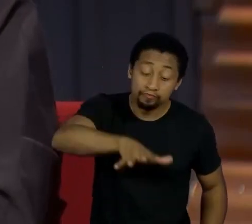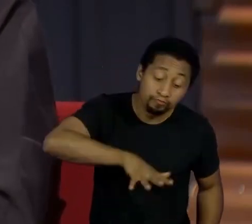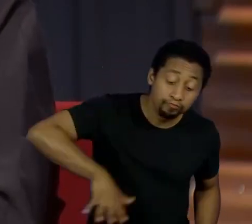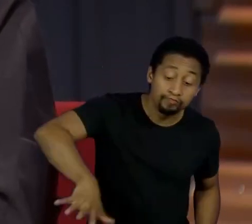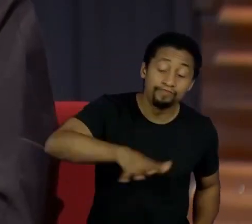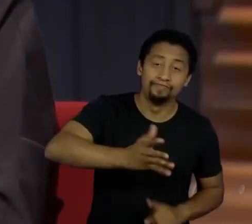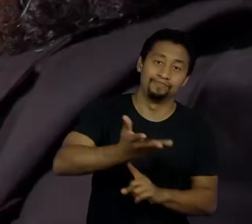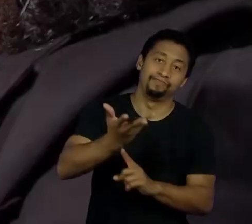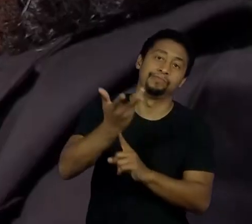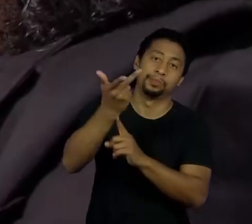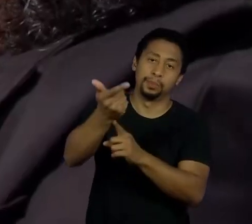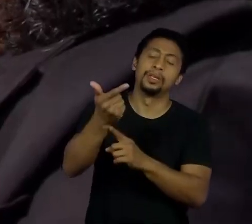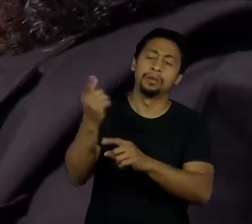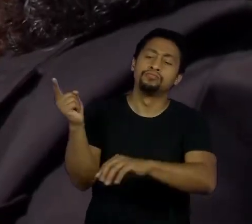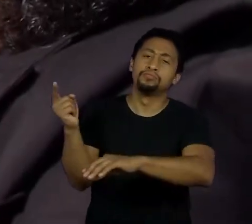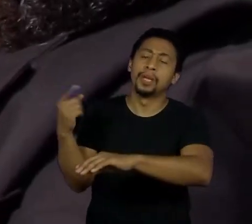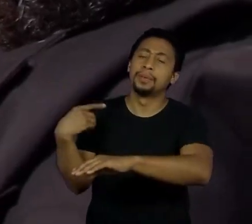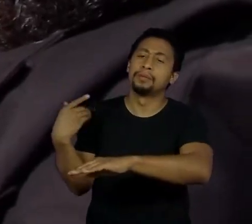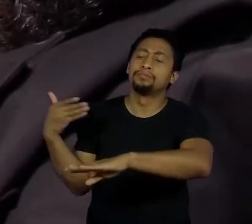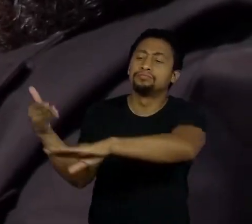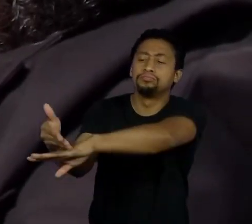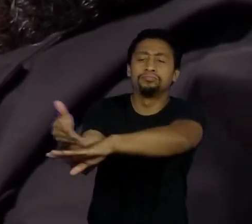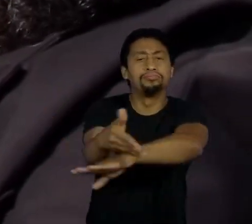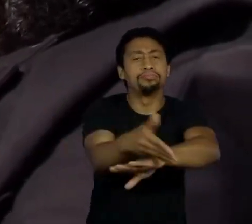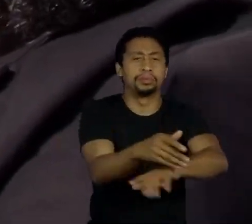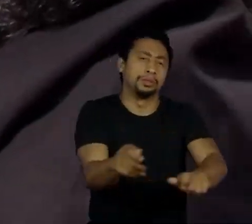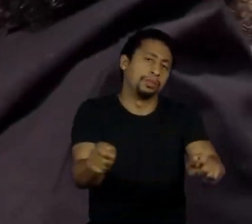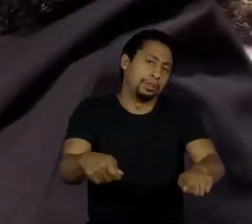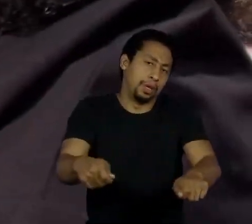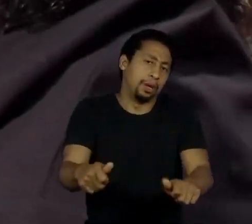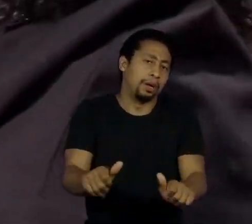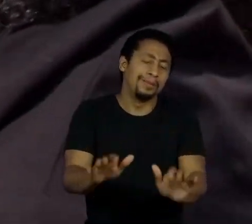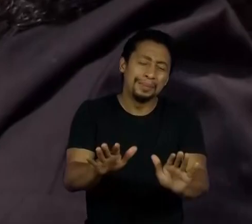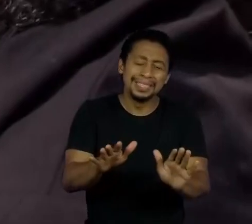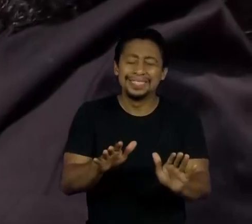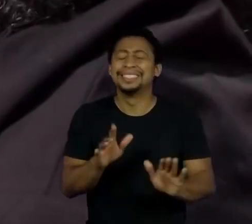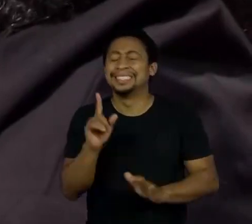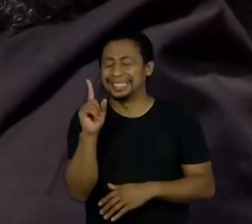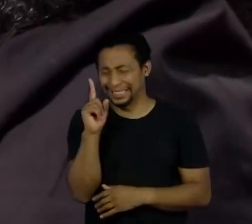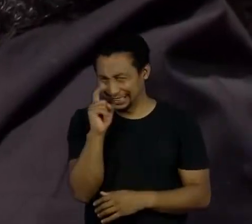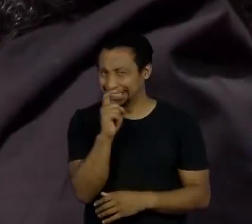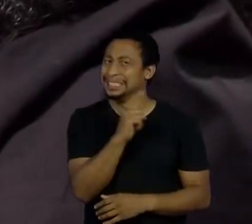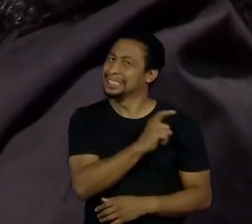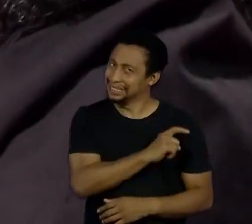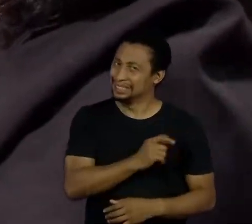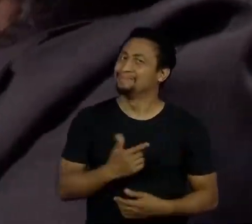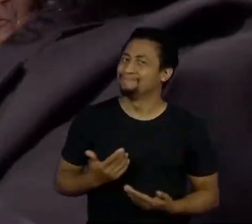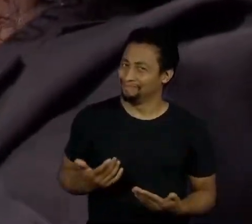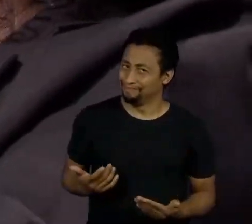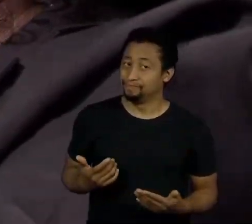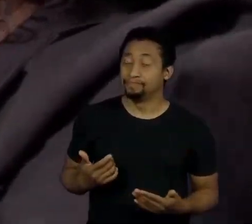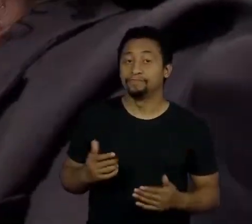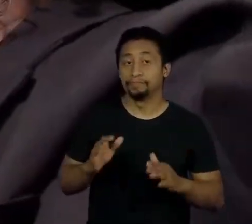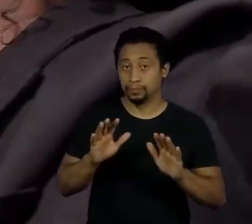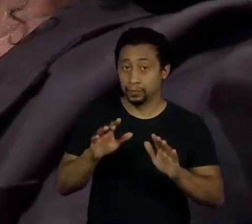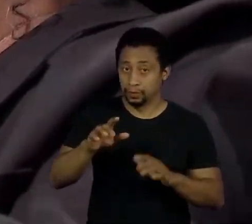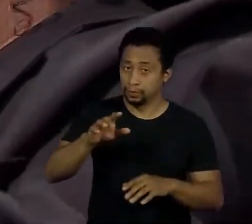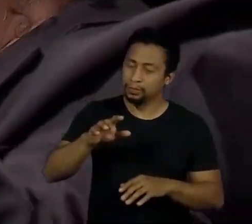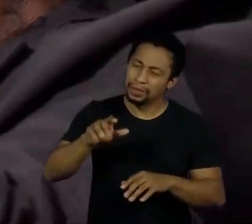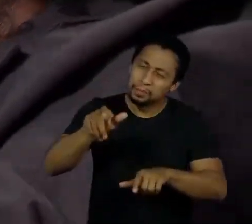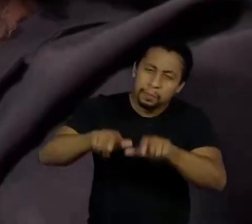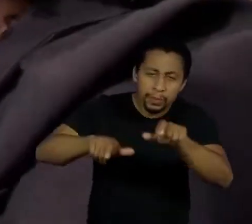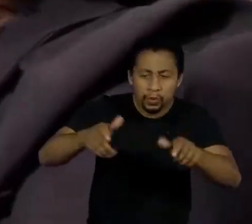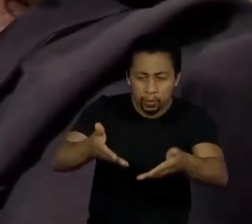seria bem-vindo mas é um caminho Muito estreito assim eu eu quero que o meu povo